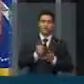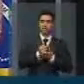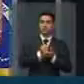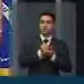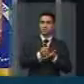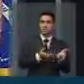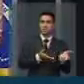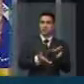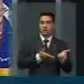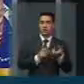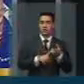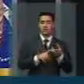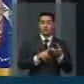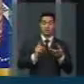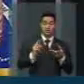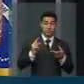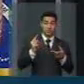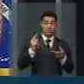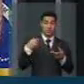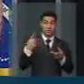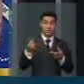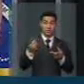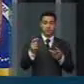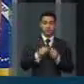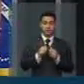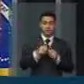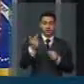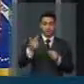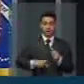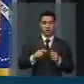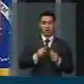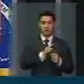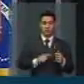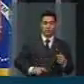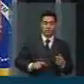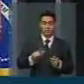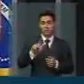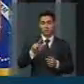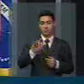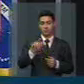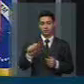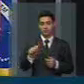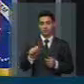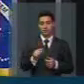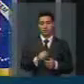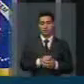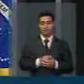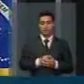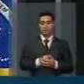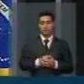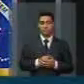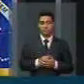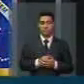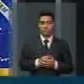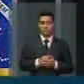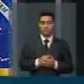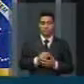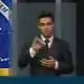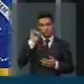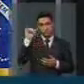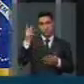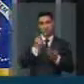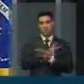assistenciais que foram depois multiplicados pelo governo Lula não trouxessem qualquer prejuízo